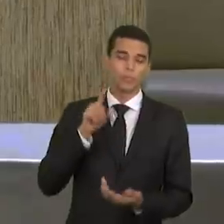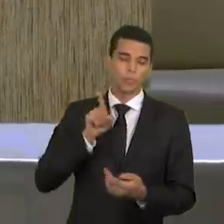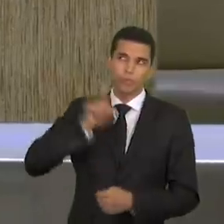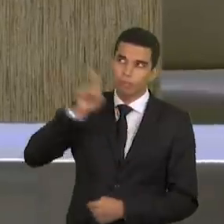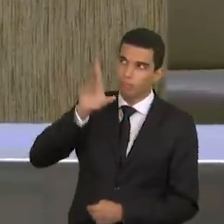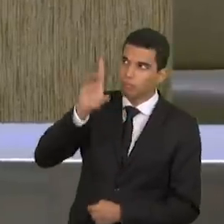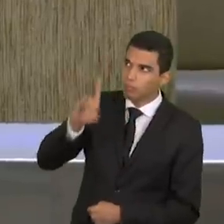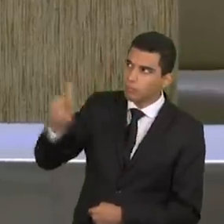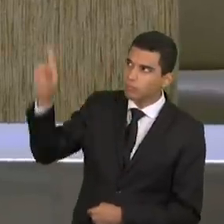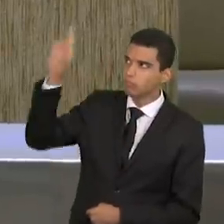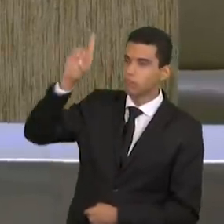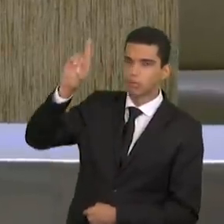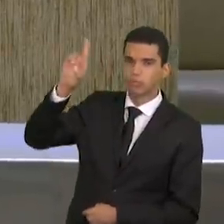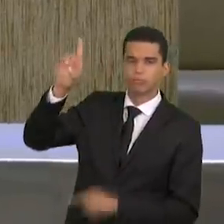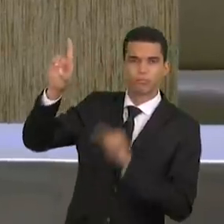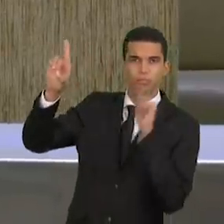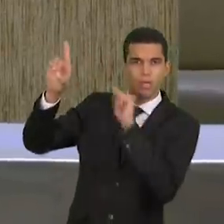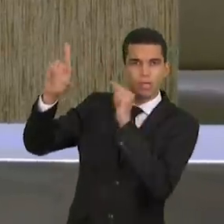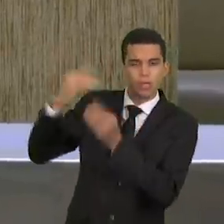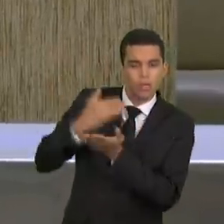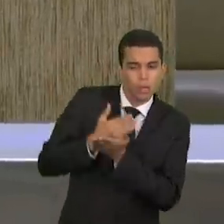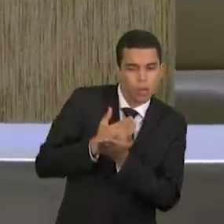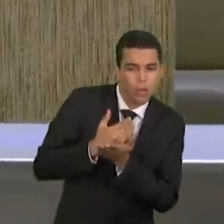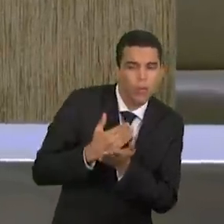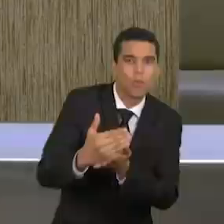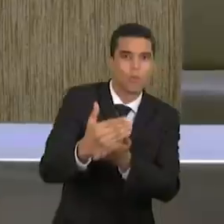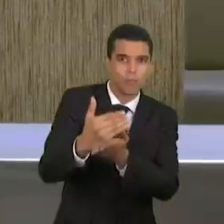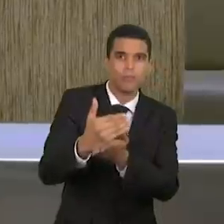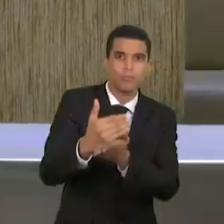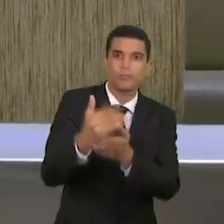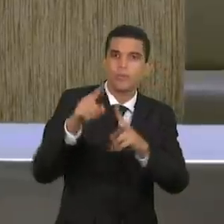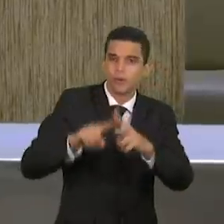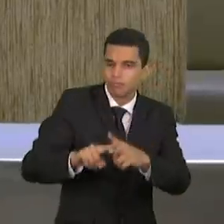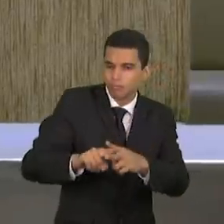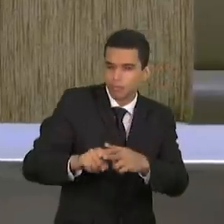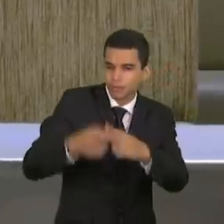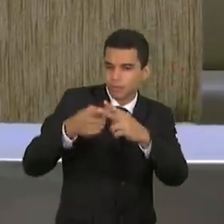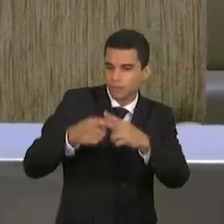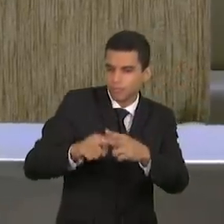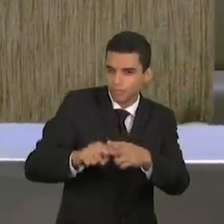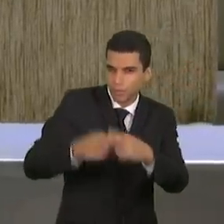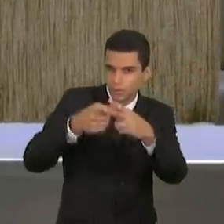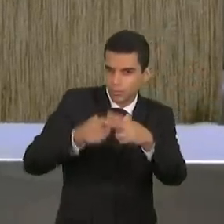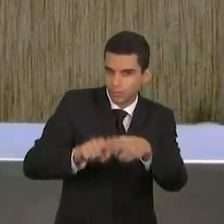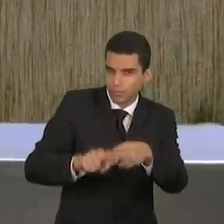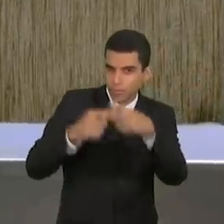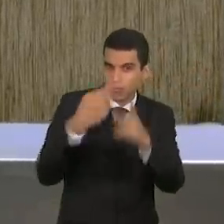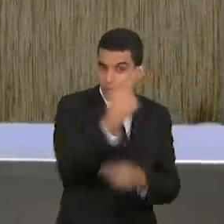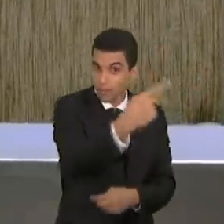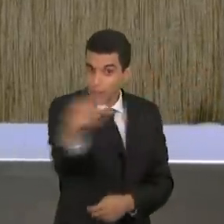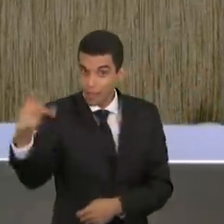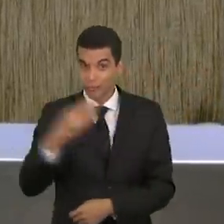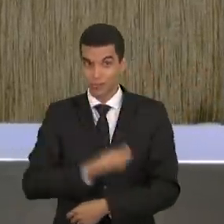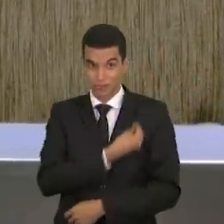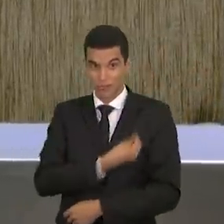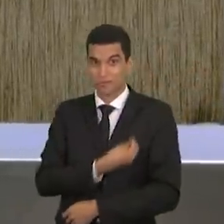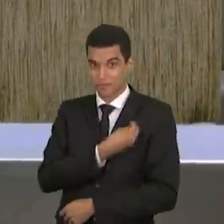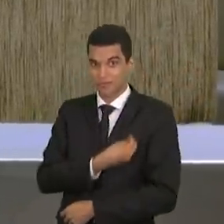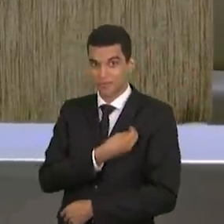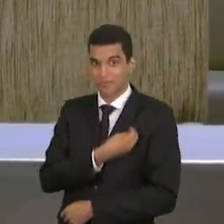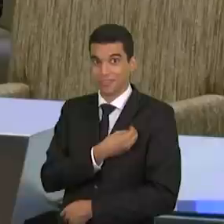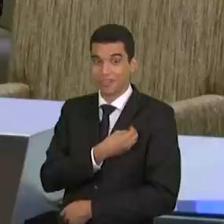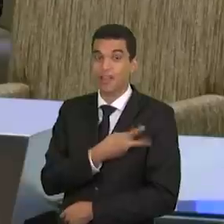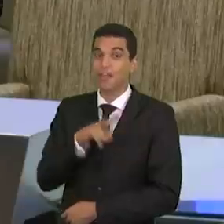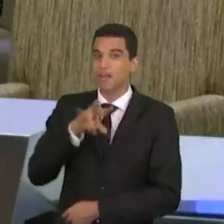versículo. Aquele que em vós começou a boa obra, o bom trabalho,